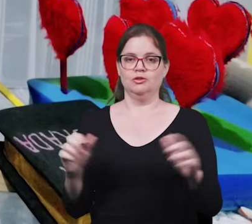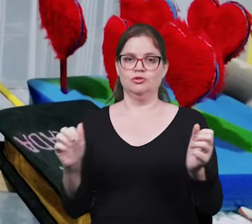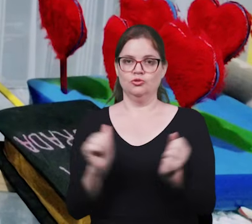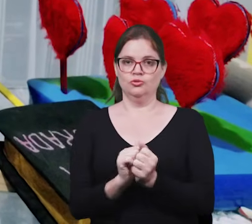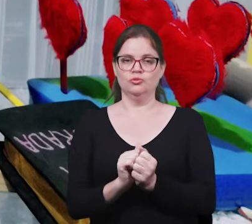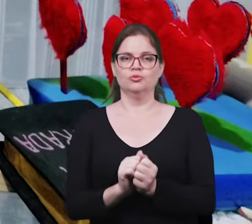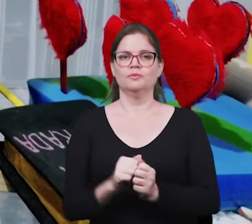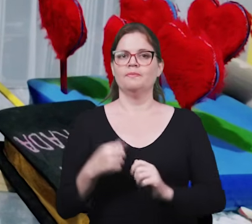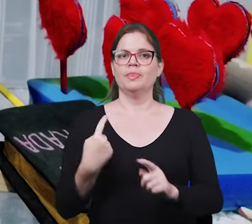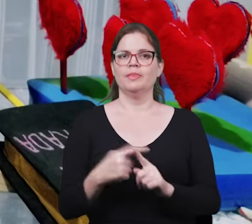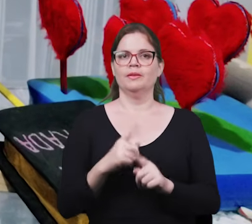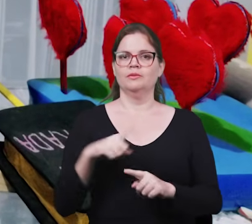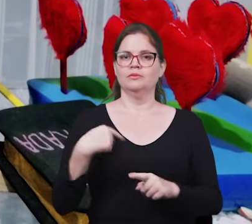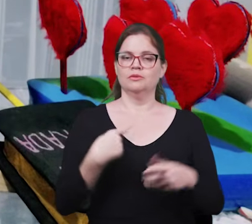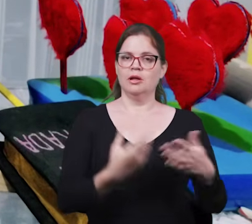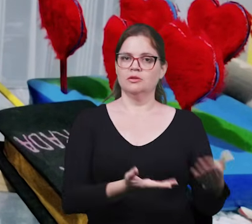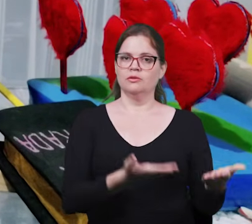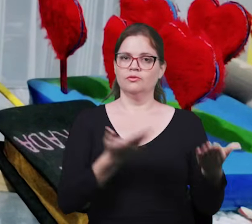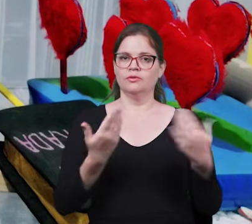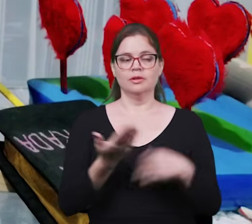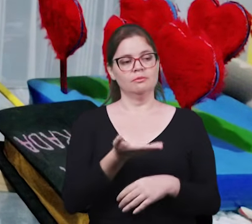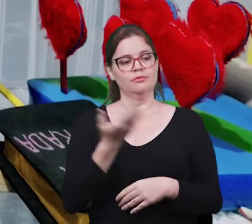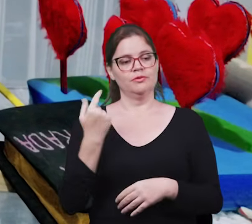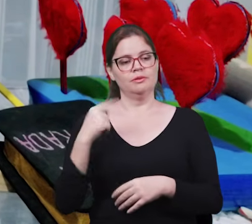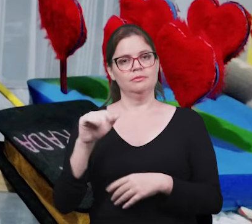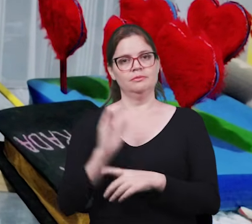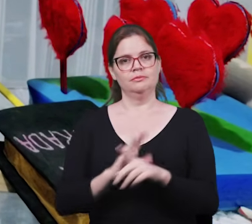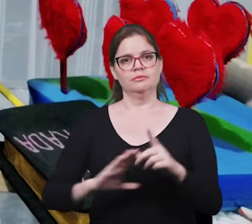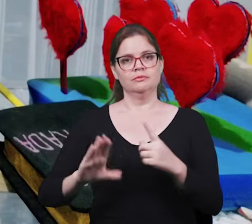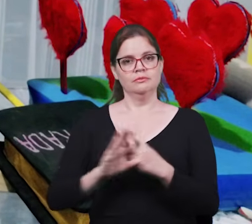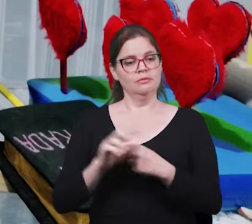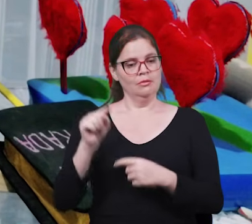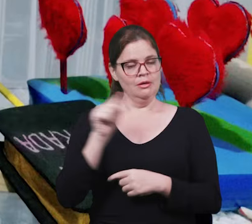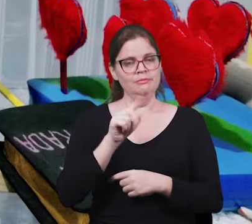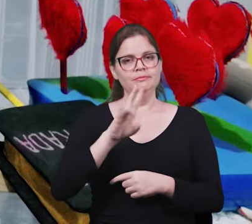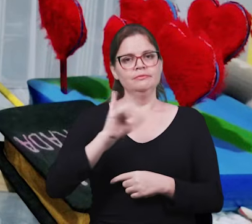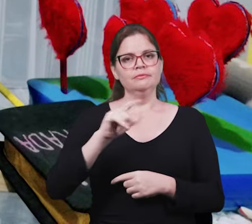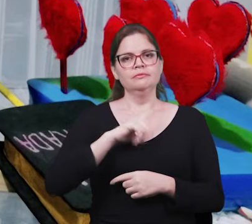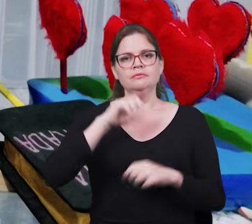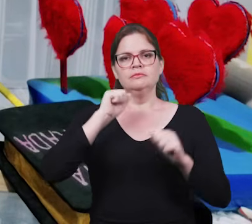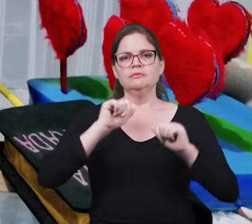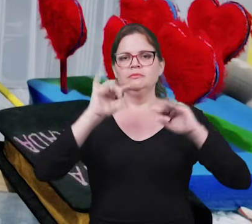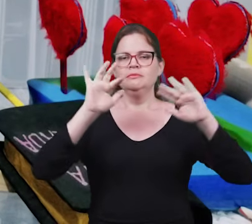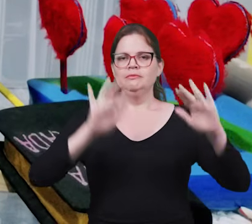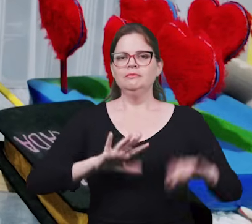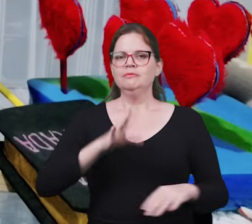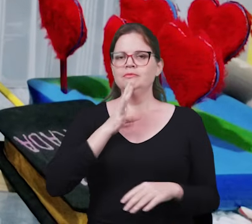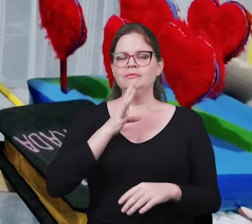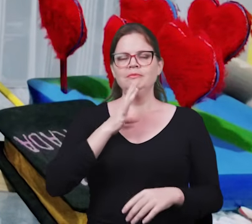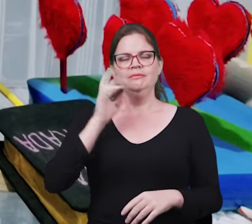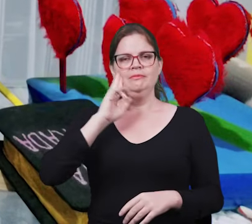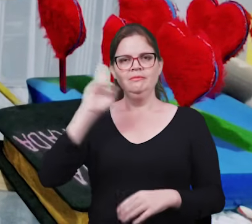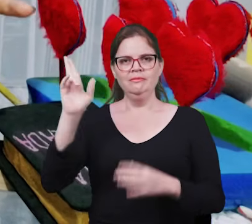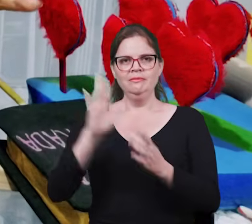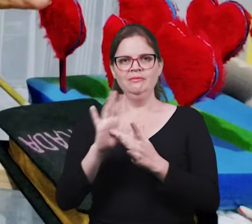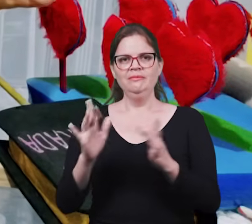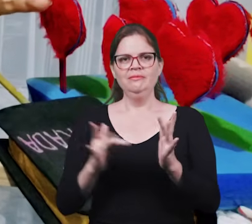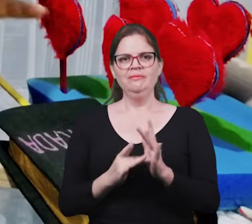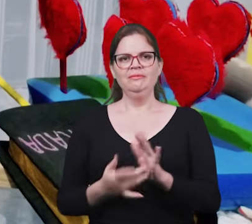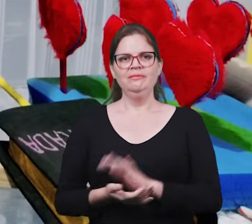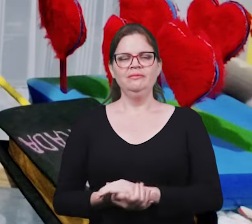gente convida para vir à igreja, essas pessoas, olha, serão alcançadas, elas virão conhecer o Senhor